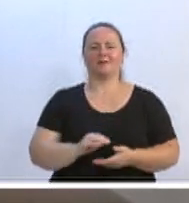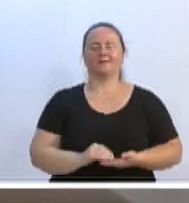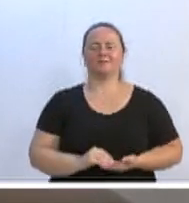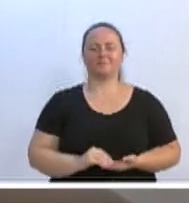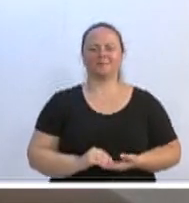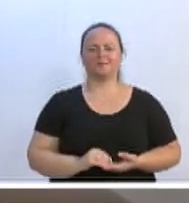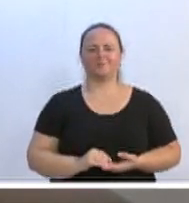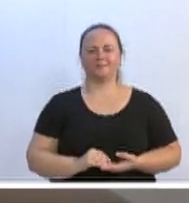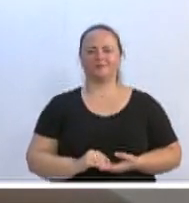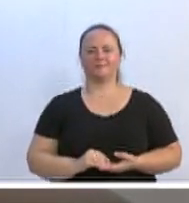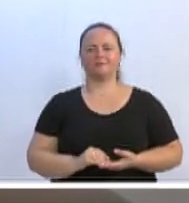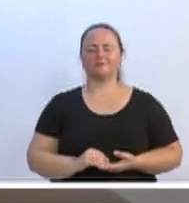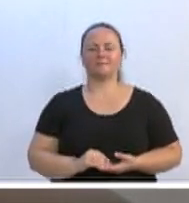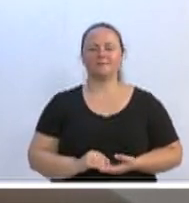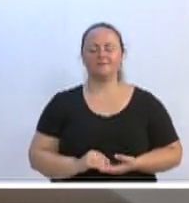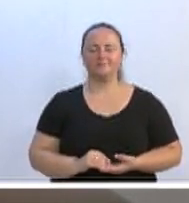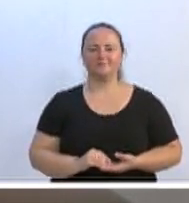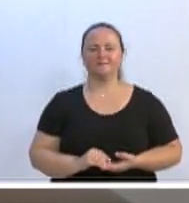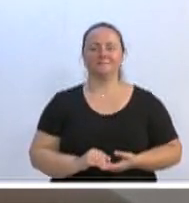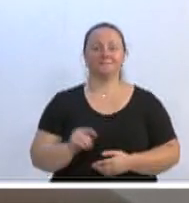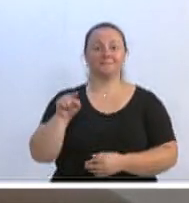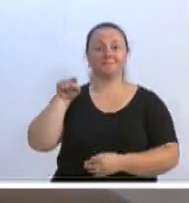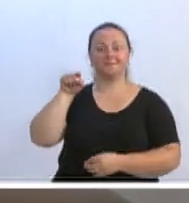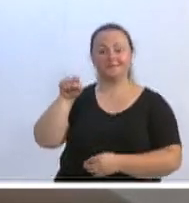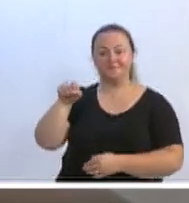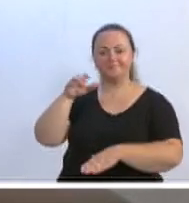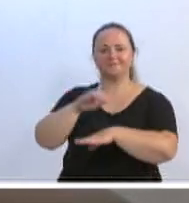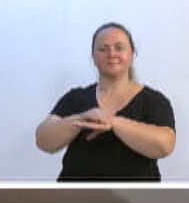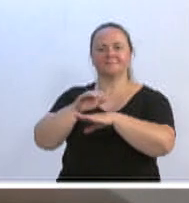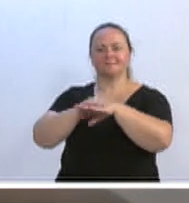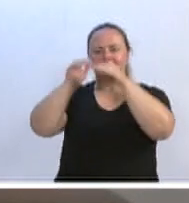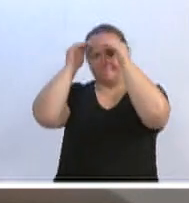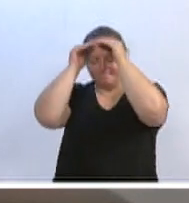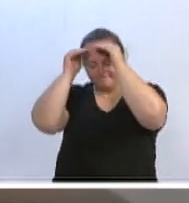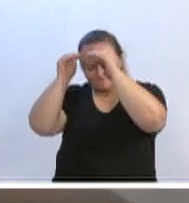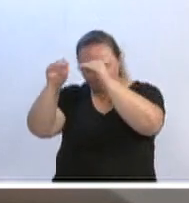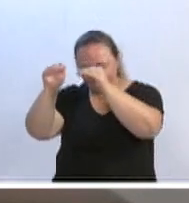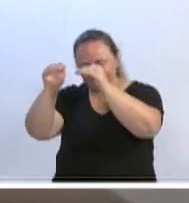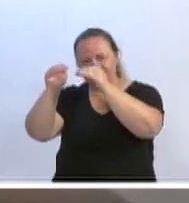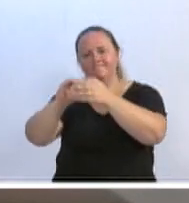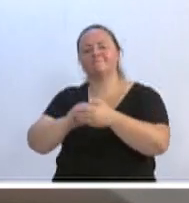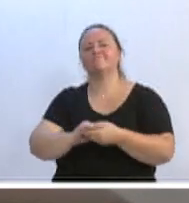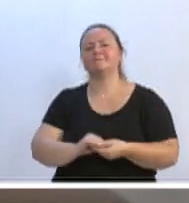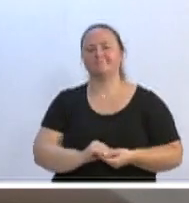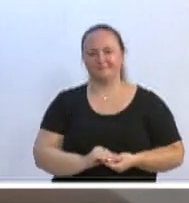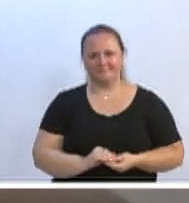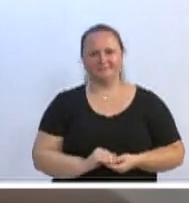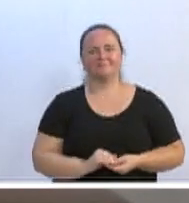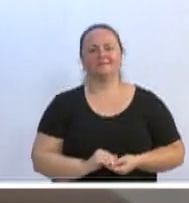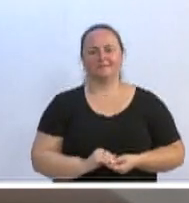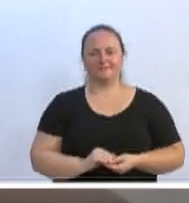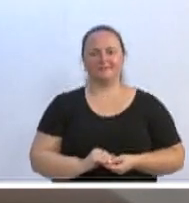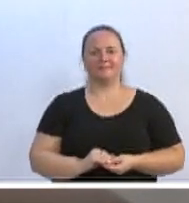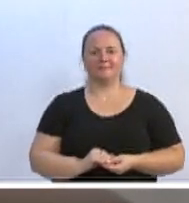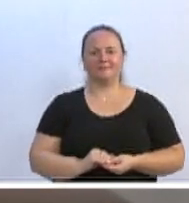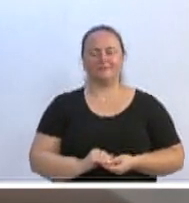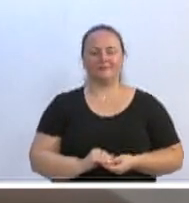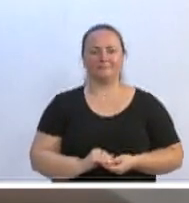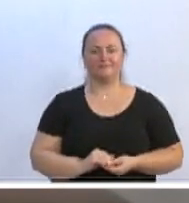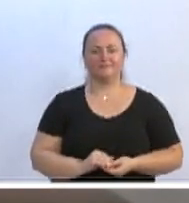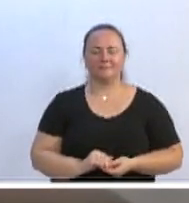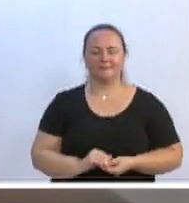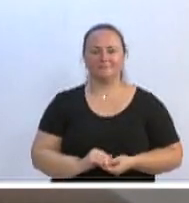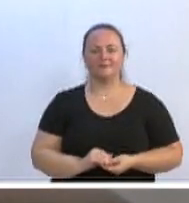então, Davi é um tipo da obra de obediência. Nós somos chamados para obedecer, porque o